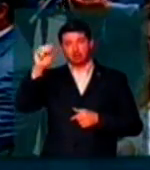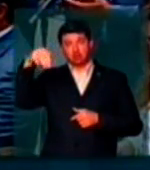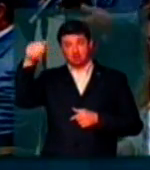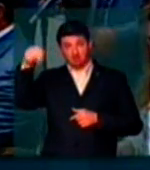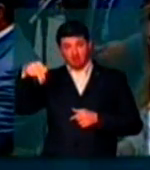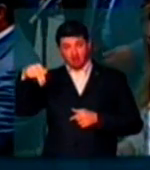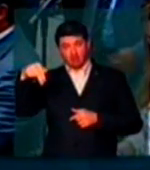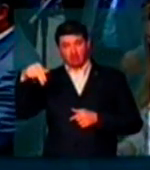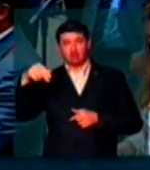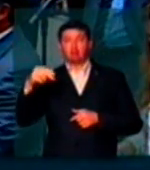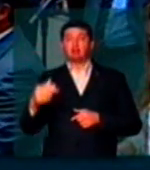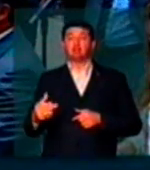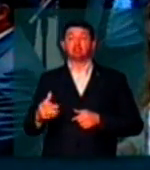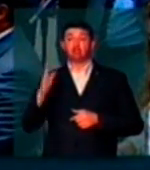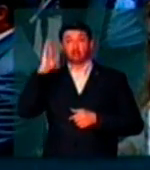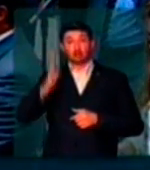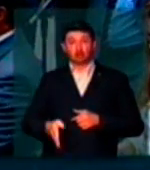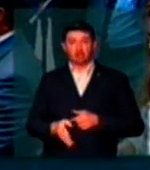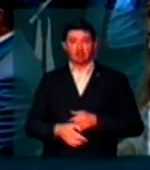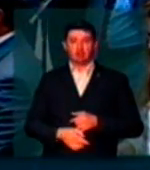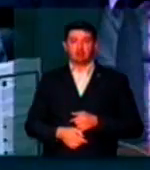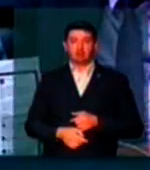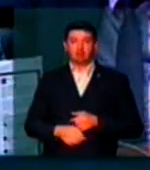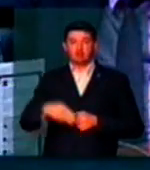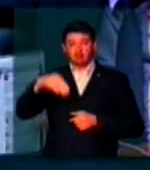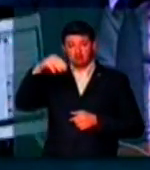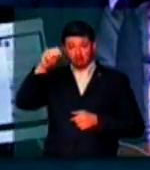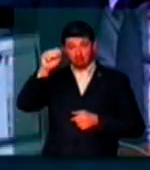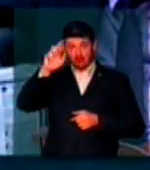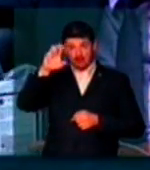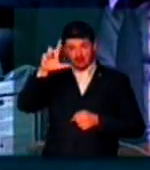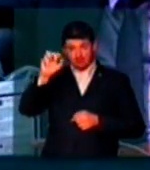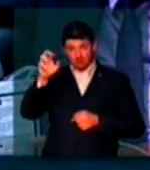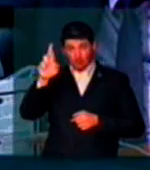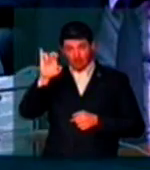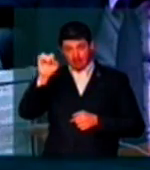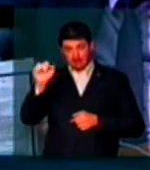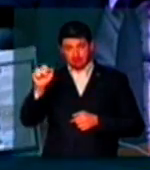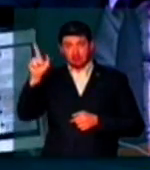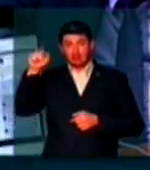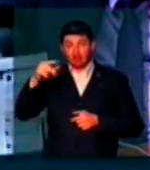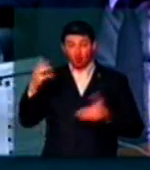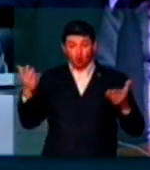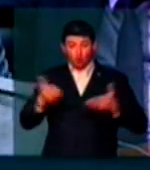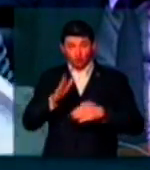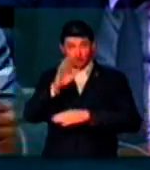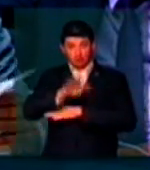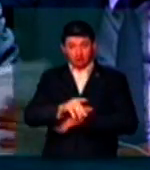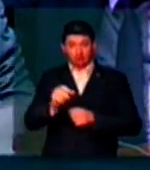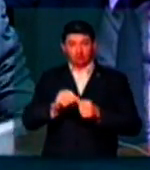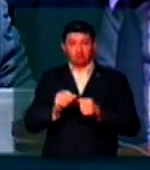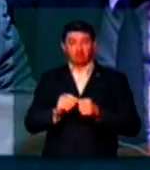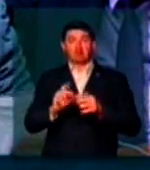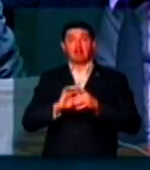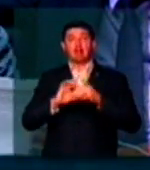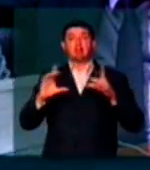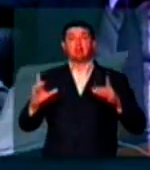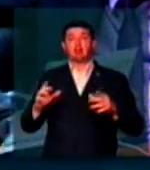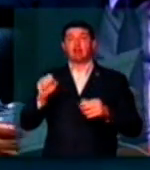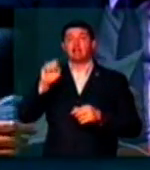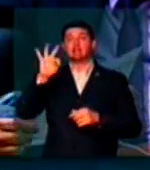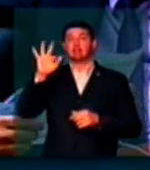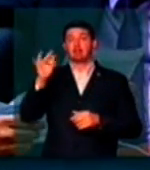Este Marcelo Reis é a pessoa que, hoje à tarde, ingressou com habeas corpus no Supremo